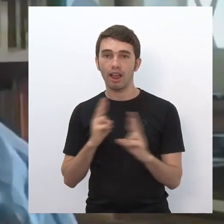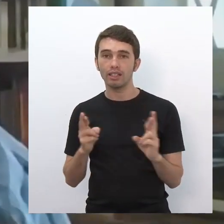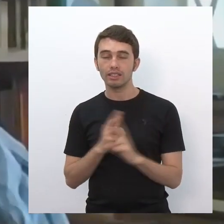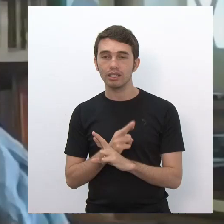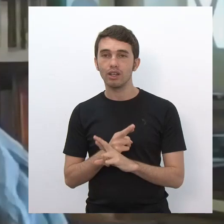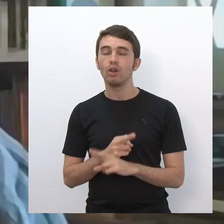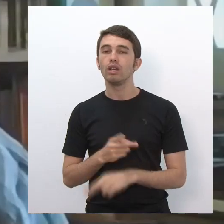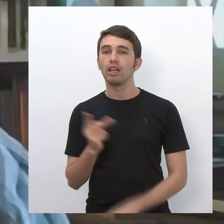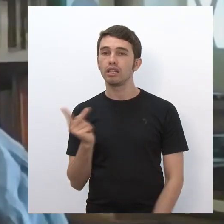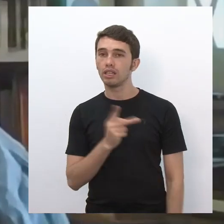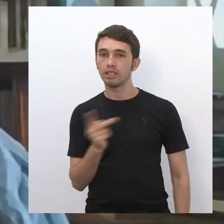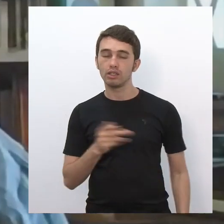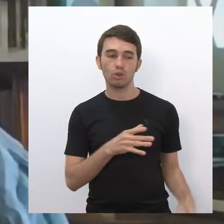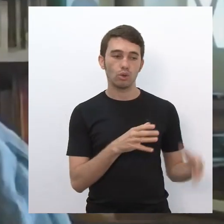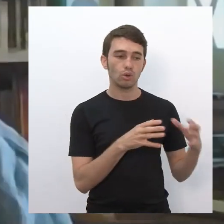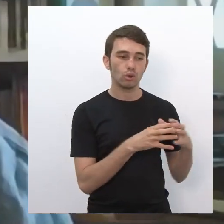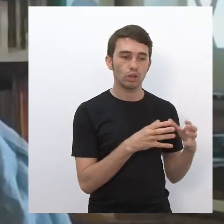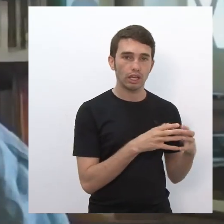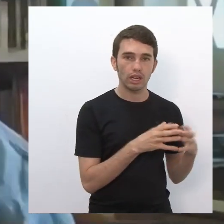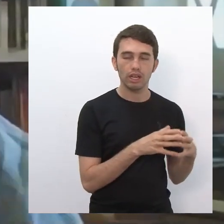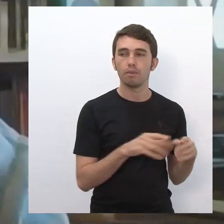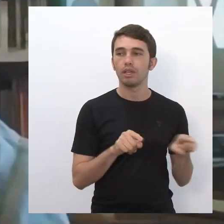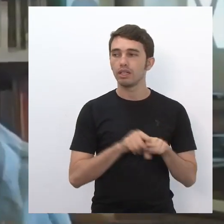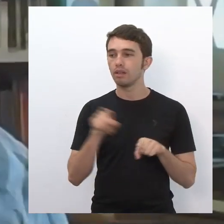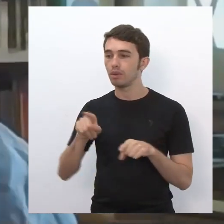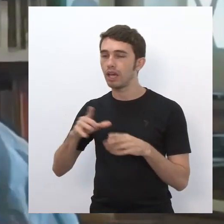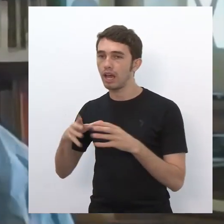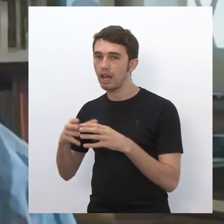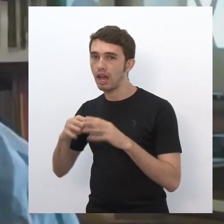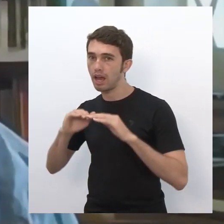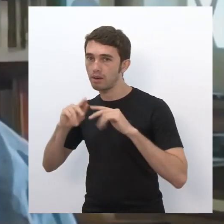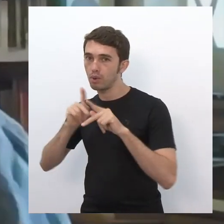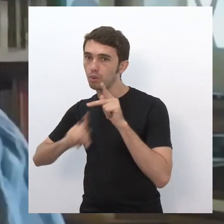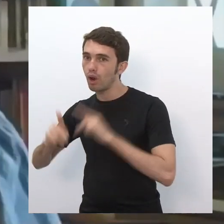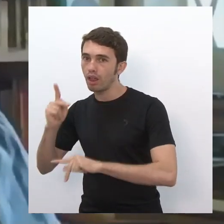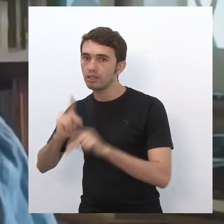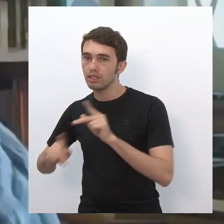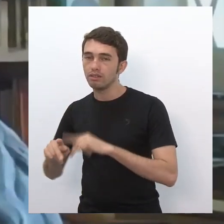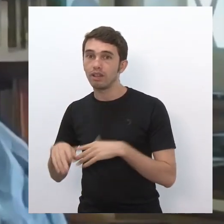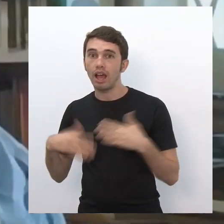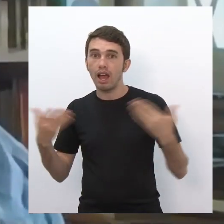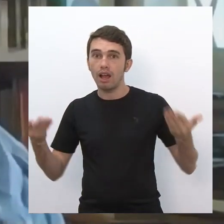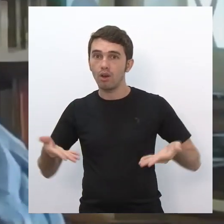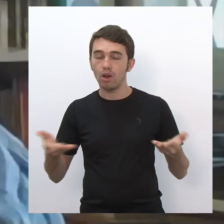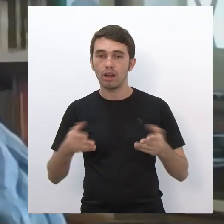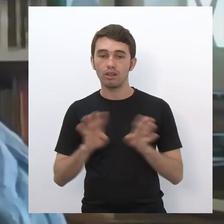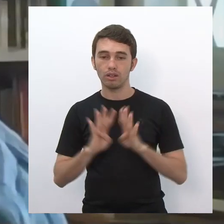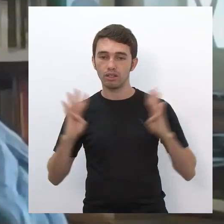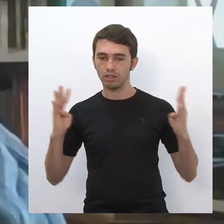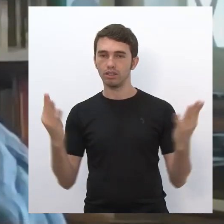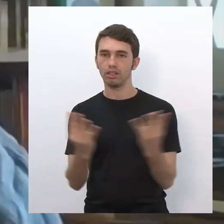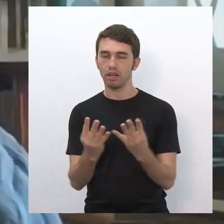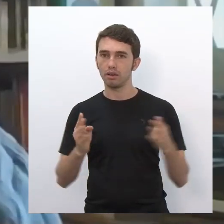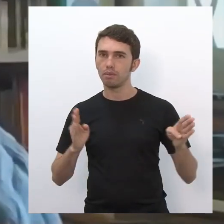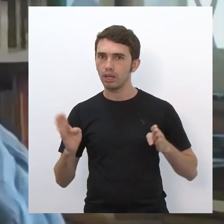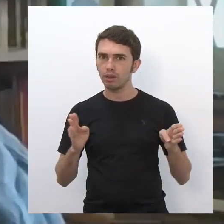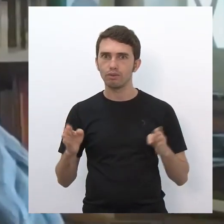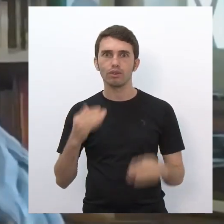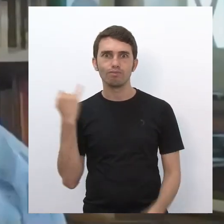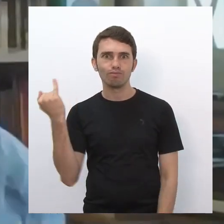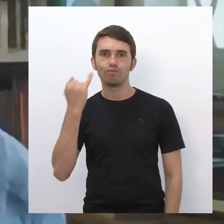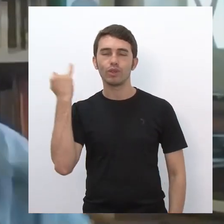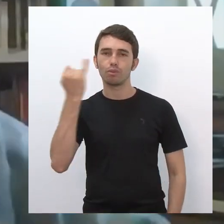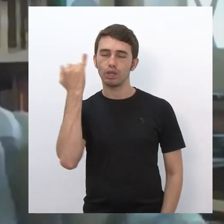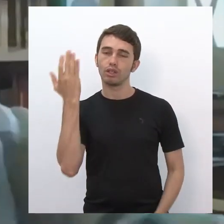entre essas equipes e as pessoas. Essa relação, por exemplo, agora, com a pandemia, foi fundamental, porque foi o jeito que a